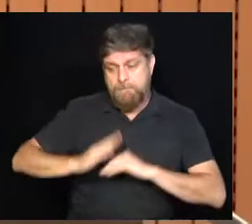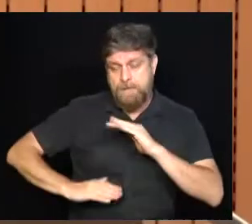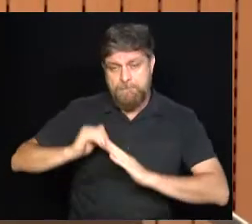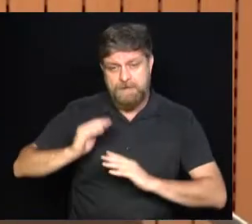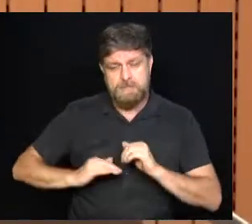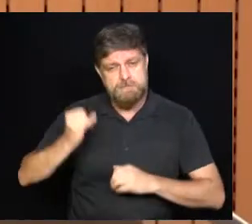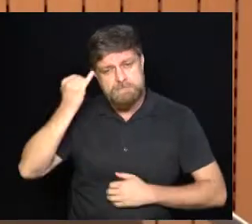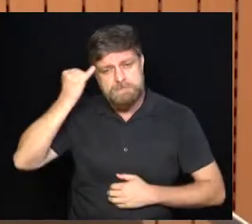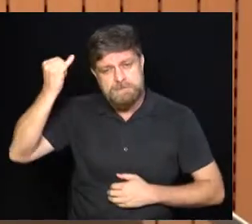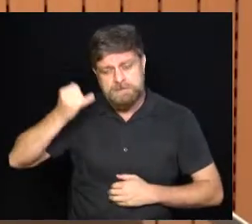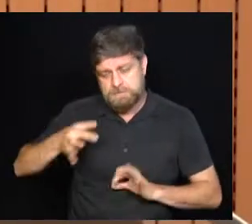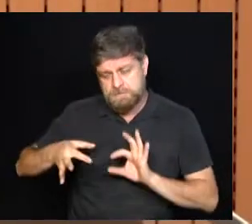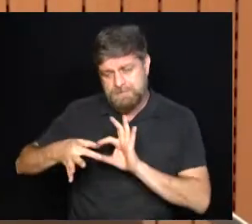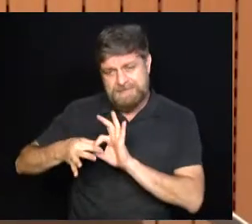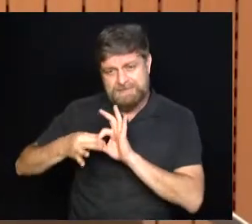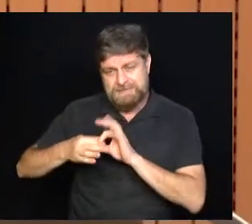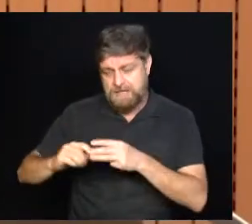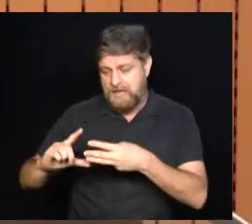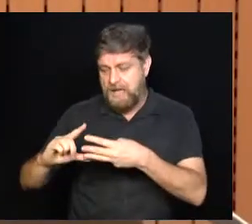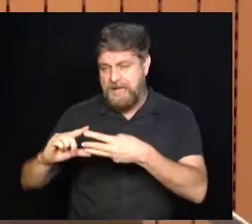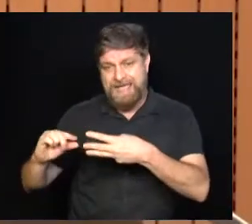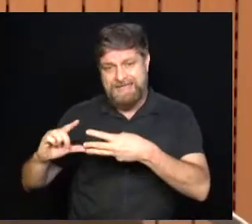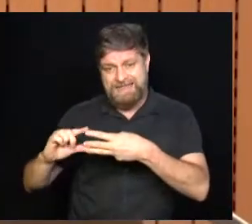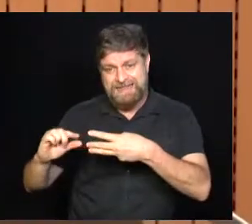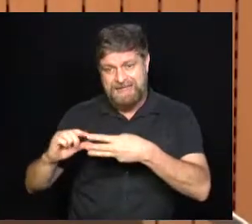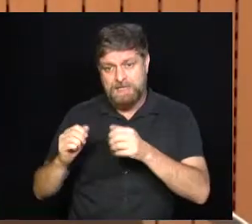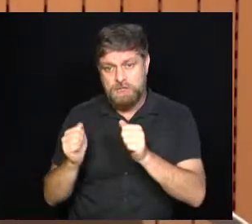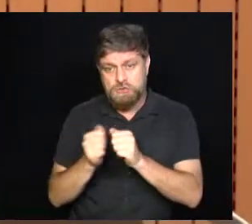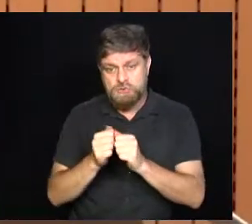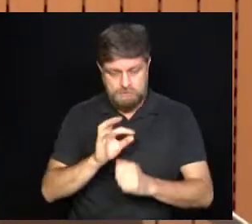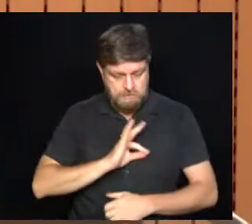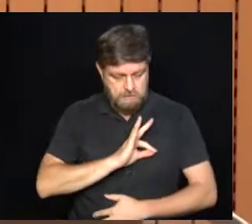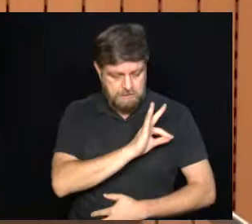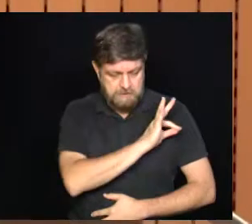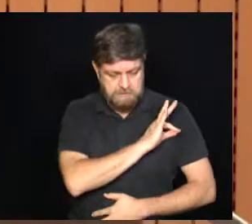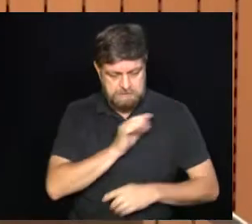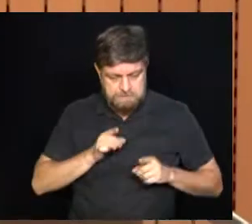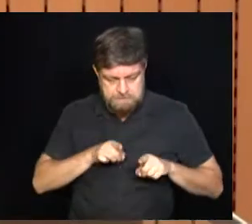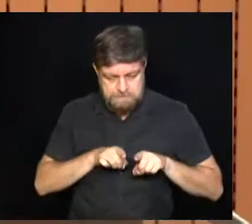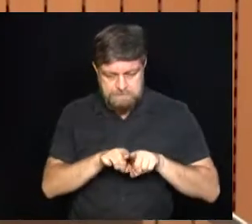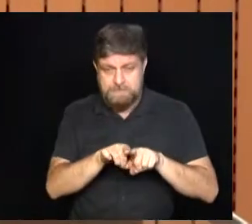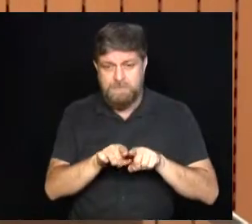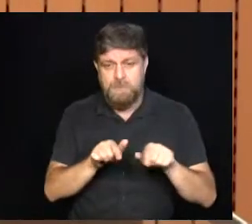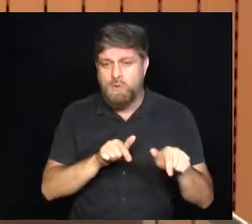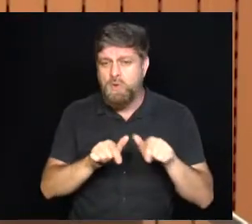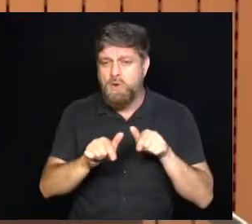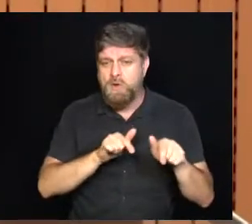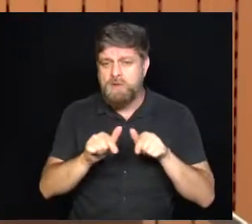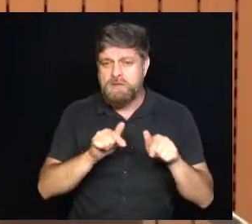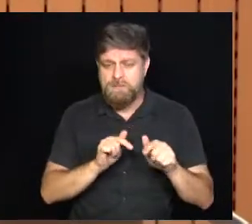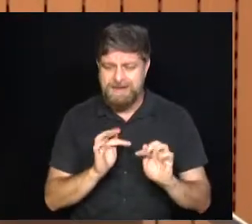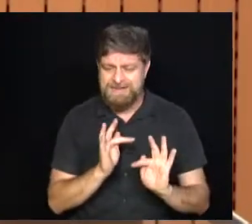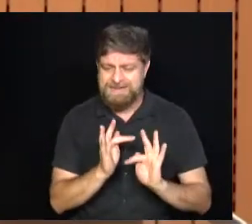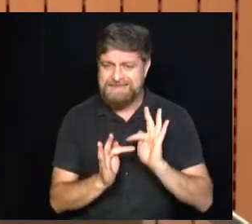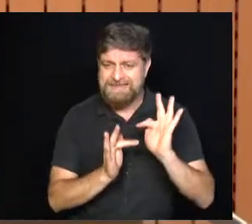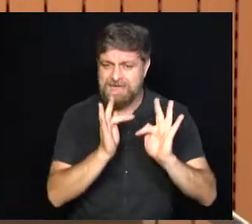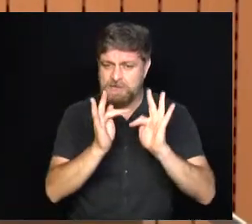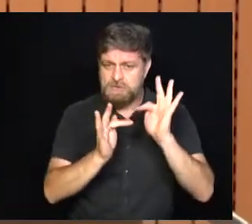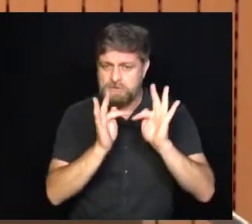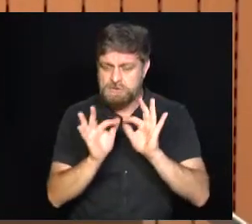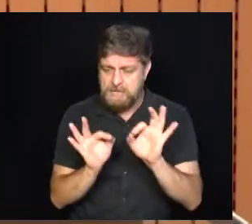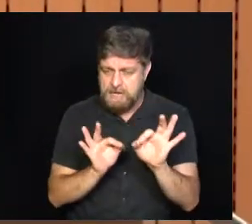conjunta da INDEC com a Guarda Municipal. O trabalho todo de TI, de desenvolvimento do botão, foi